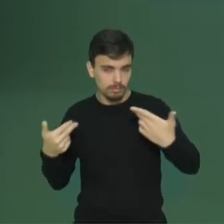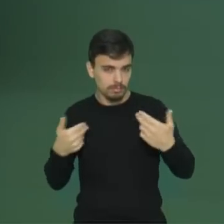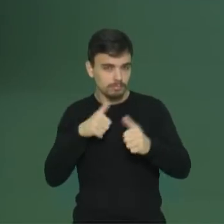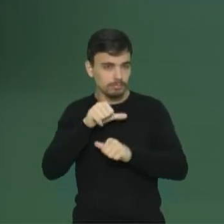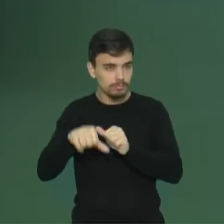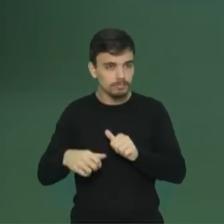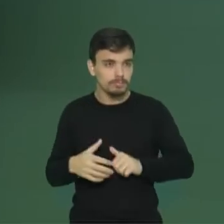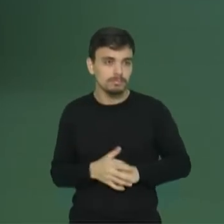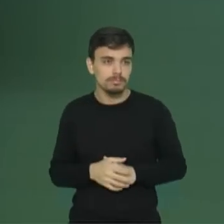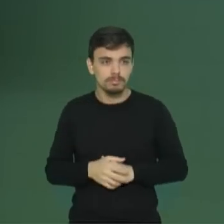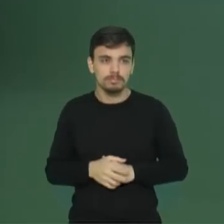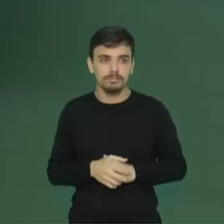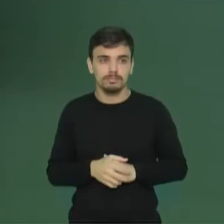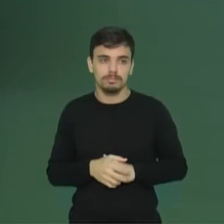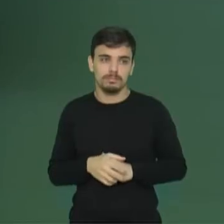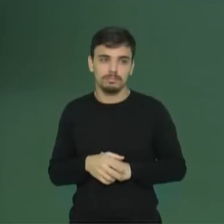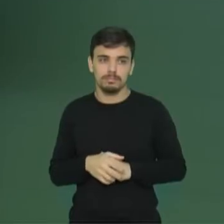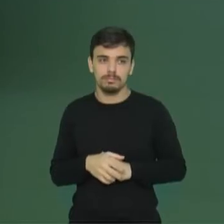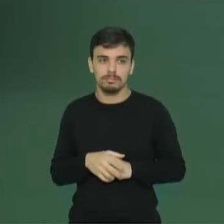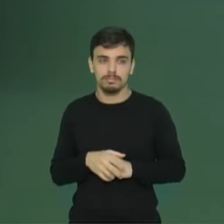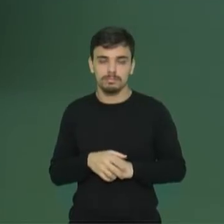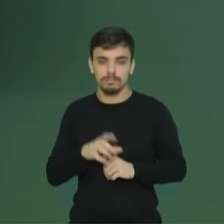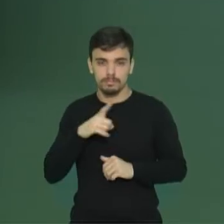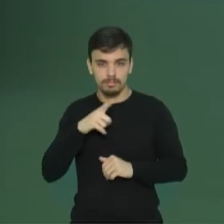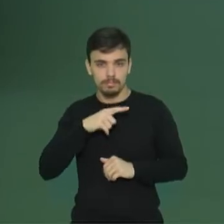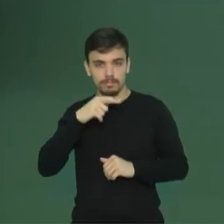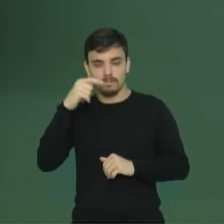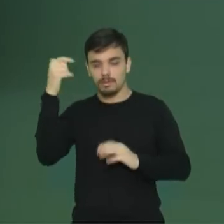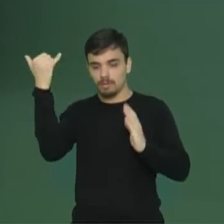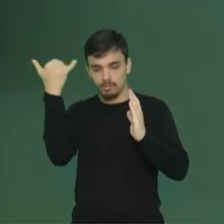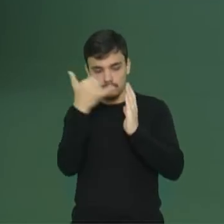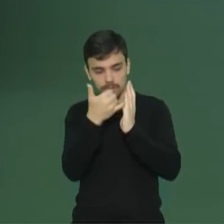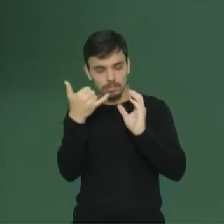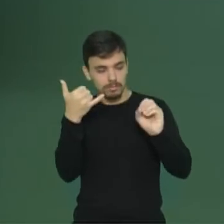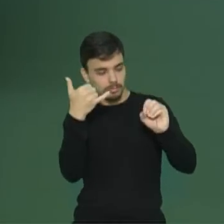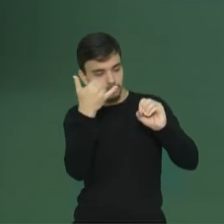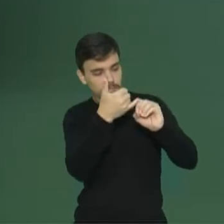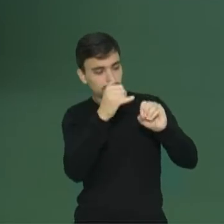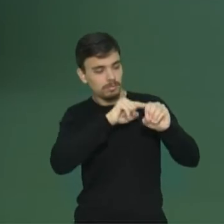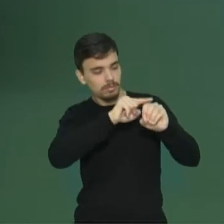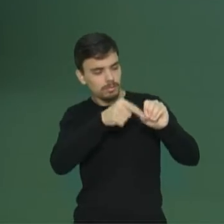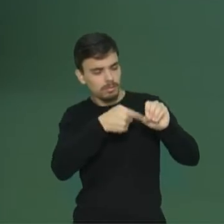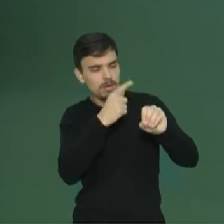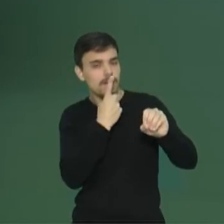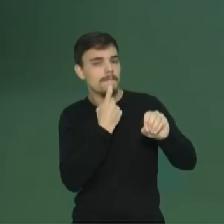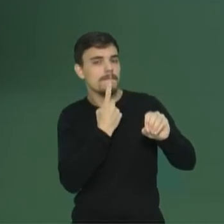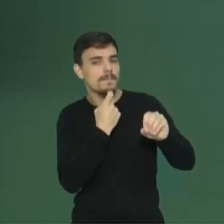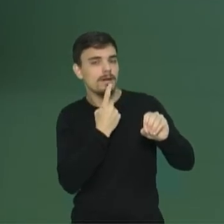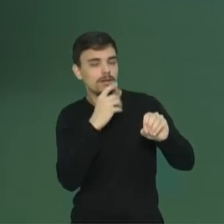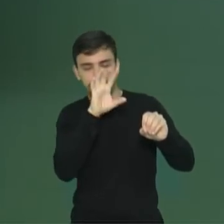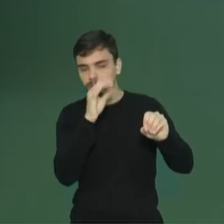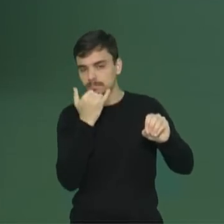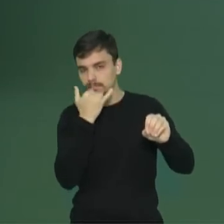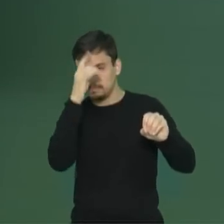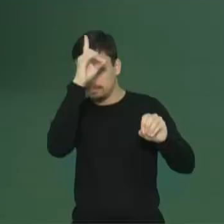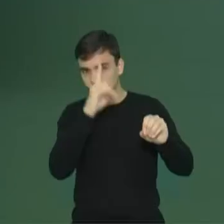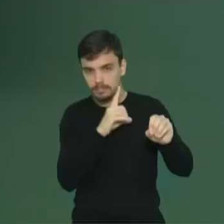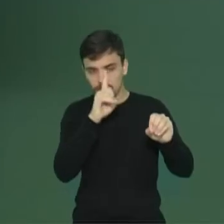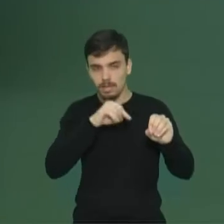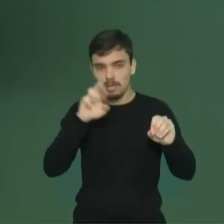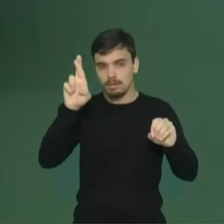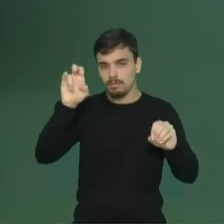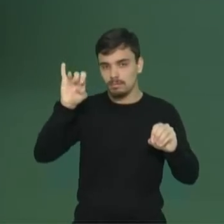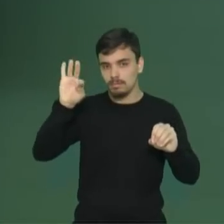câmera. Essa luz vai bater nessa superfície amarela, que é a retina. A retina capta a luz e transforma em sinal que o